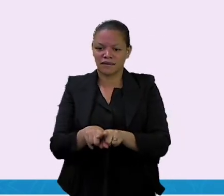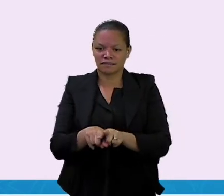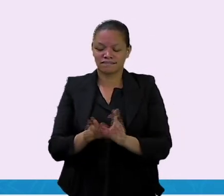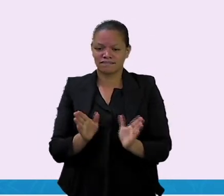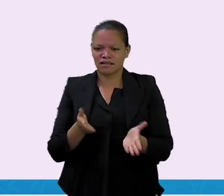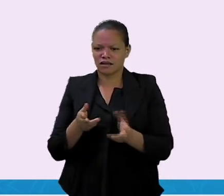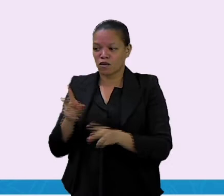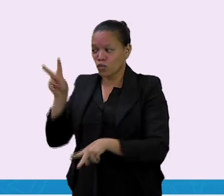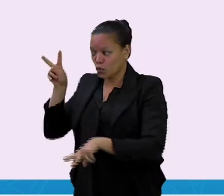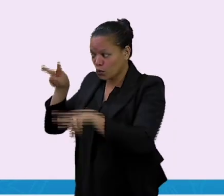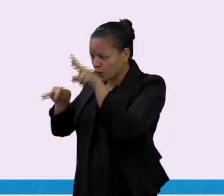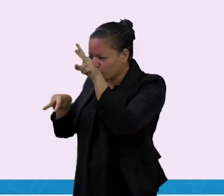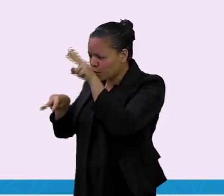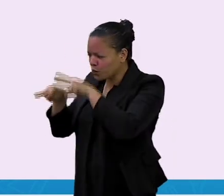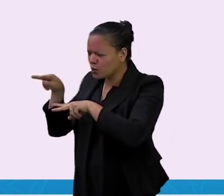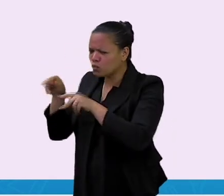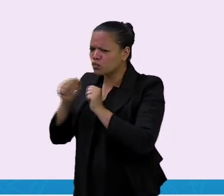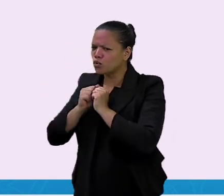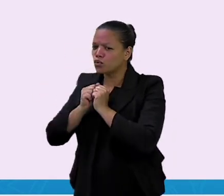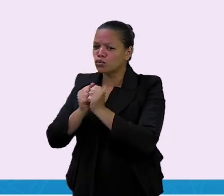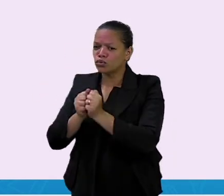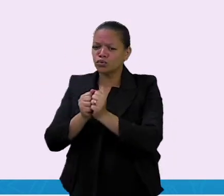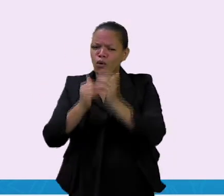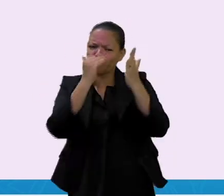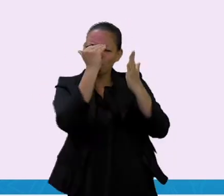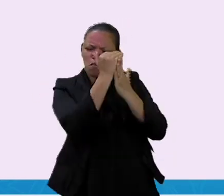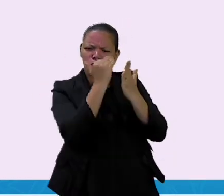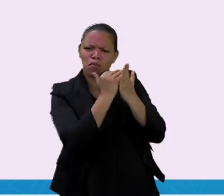juntos desta receita.